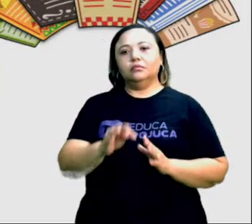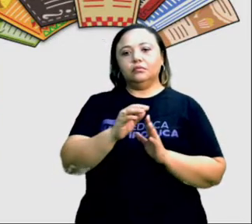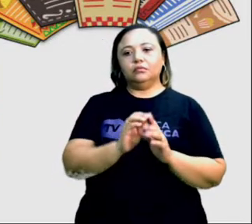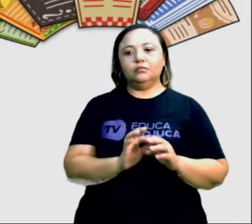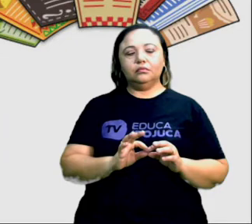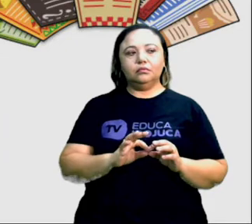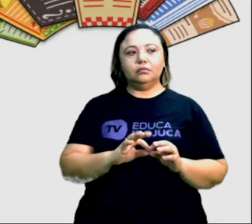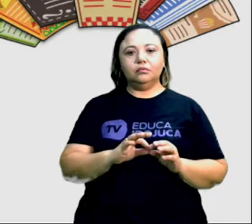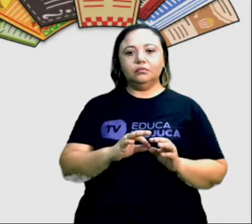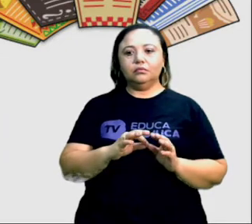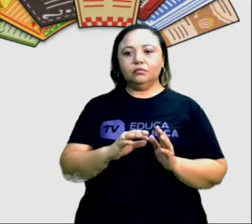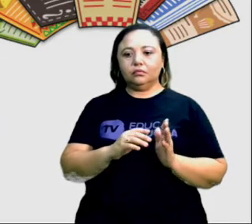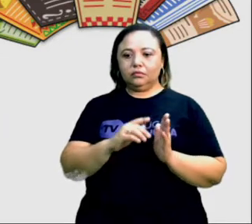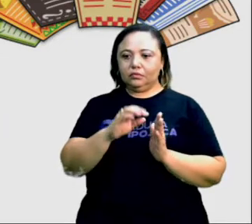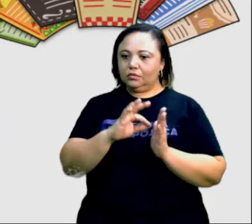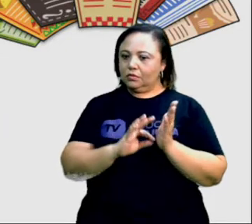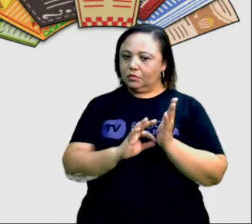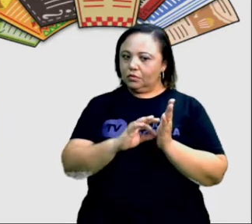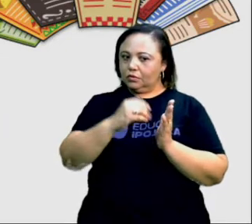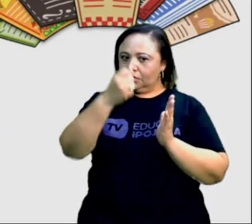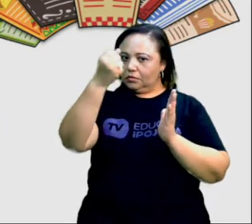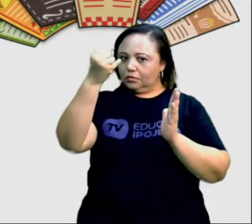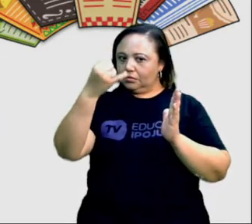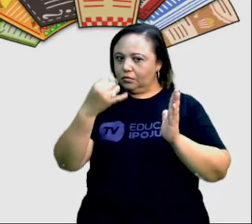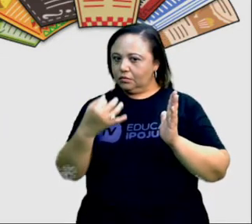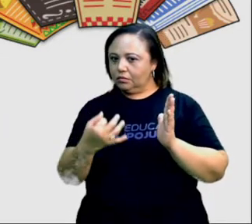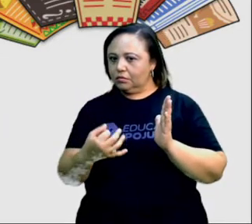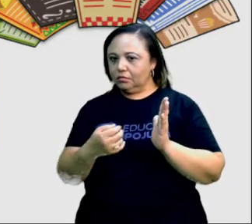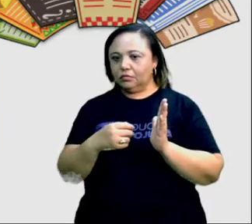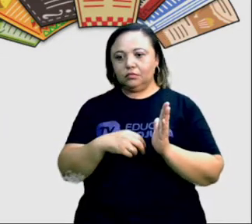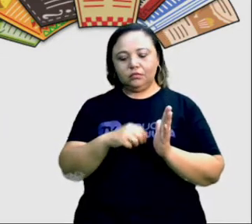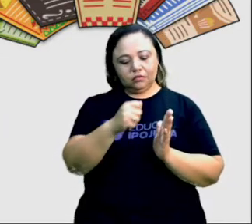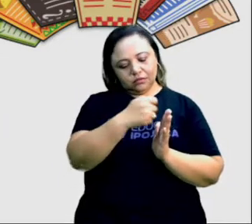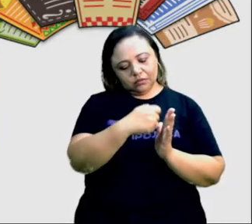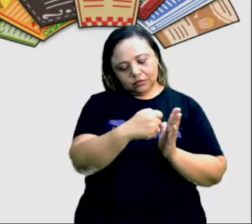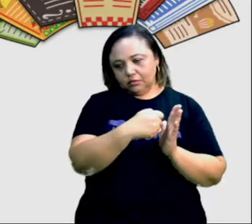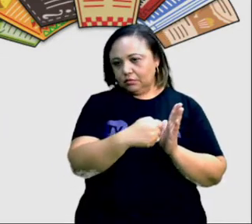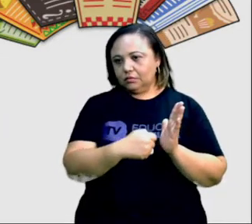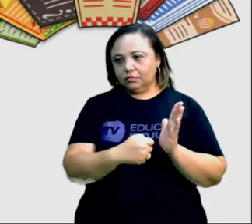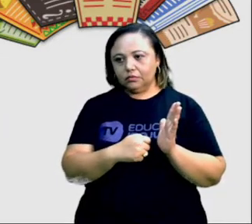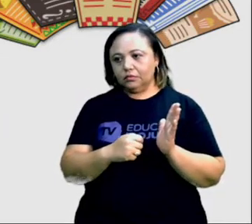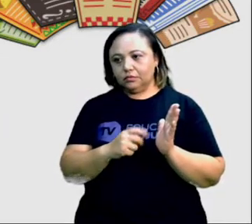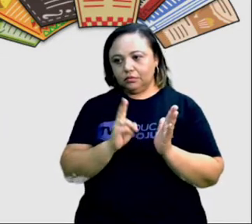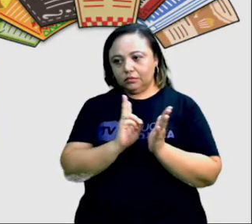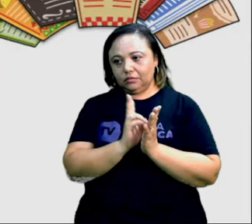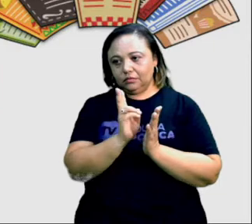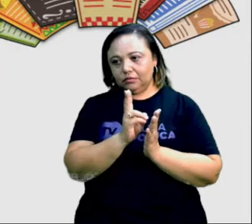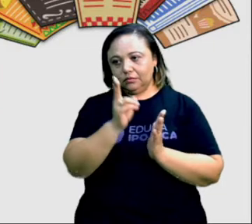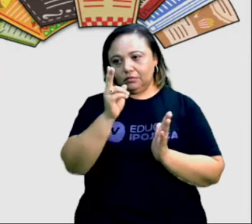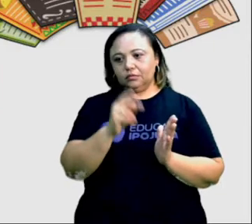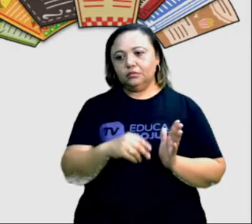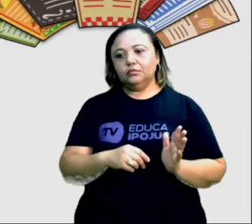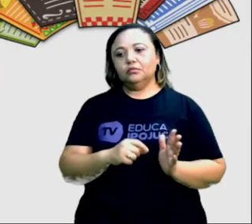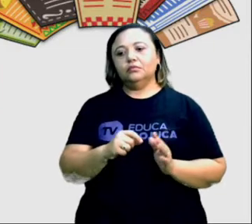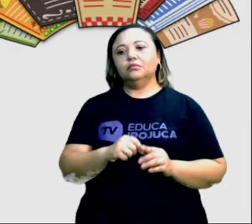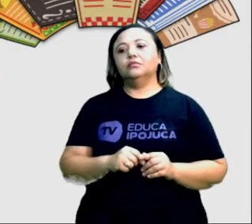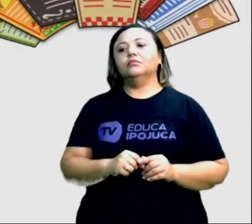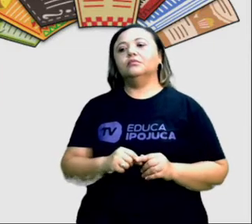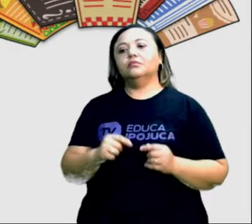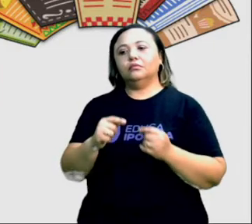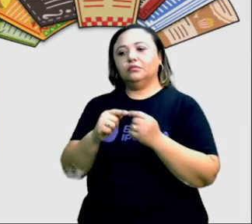é um espaço de publicação onde a pessoa escreve regularmente. Geralmente tem a coluna de